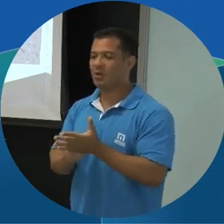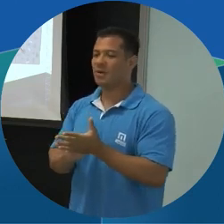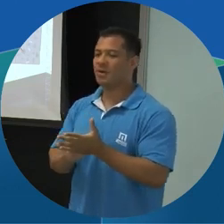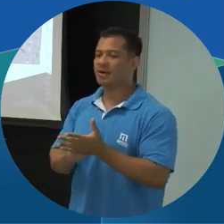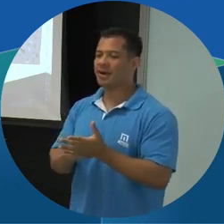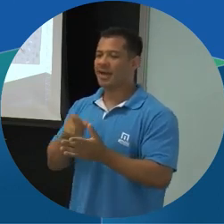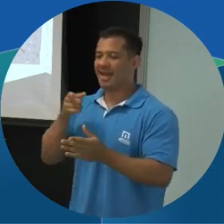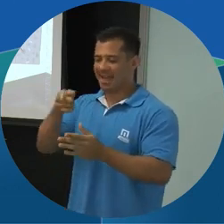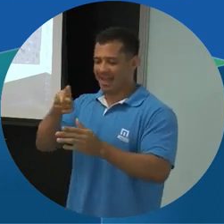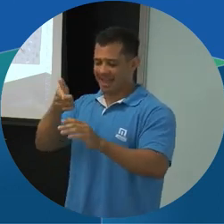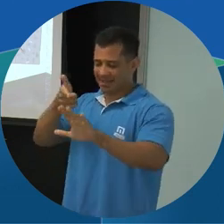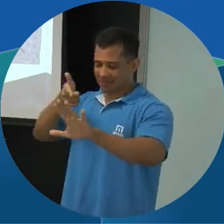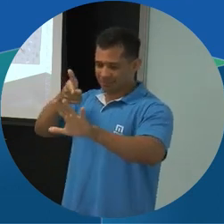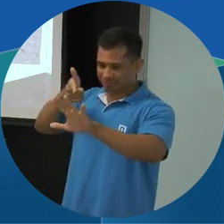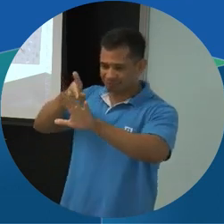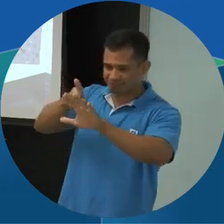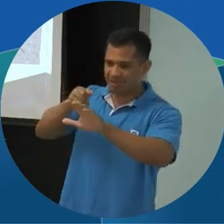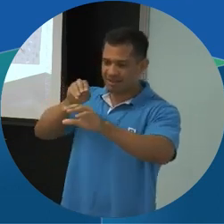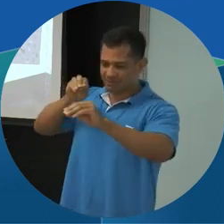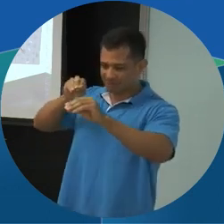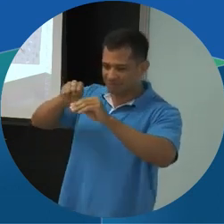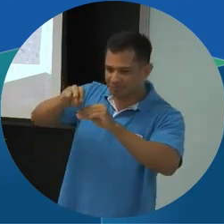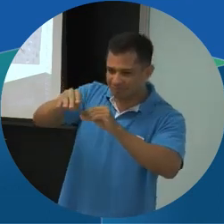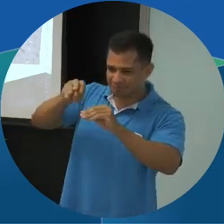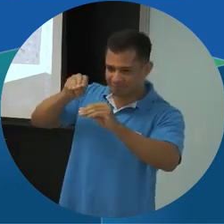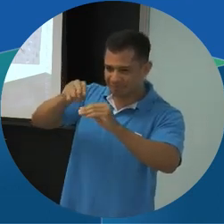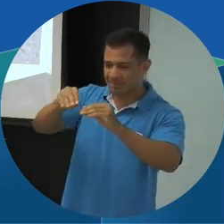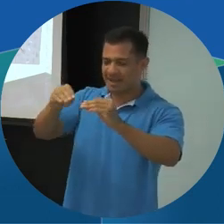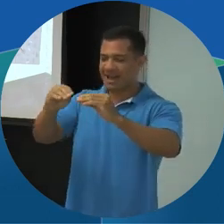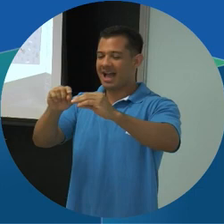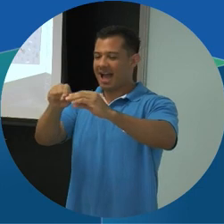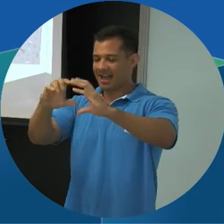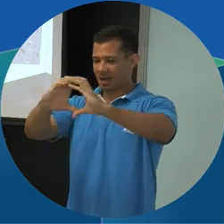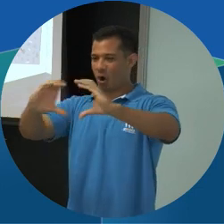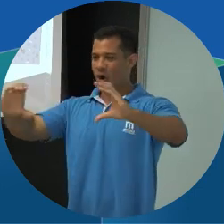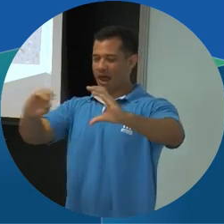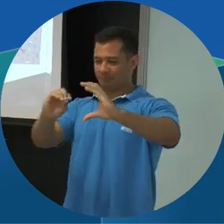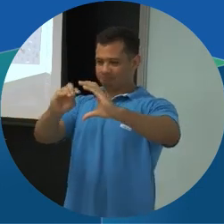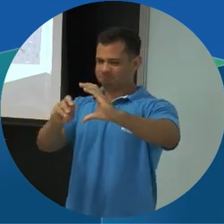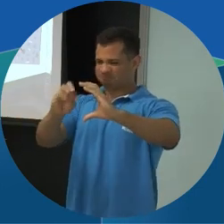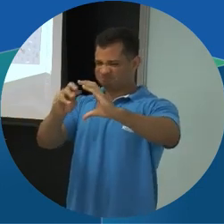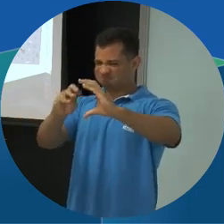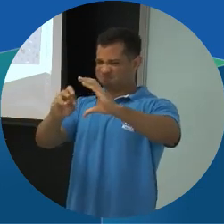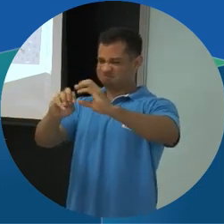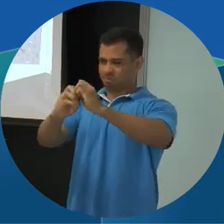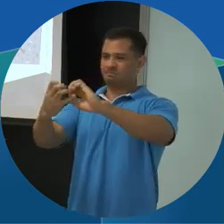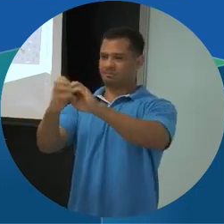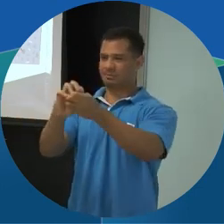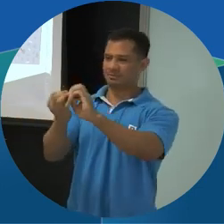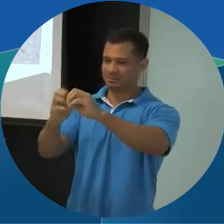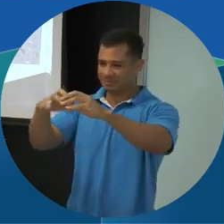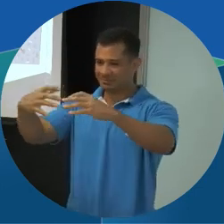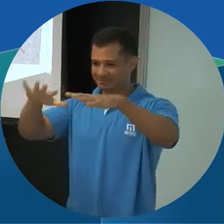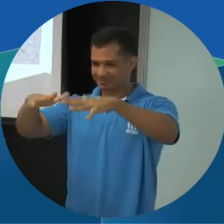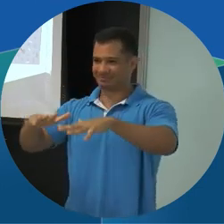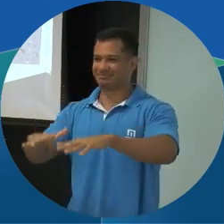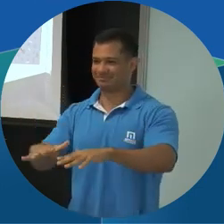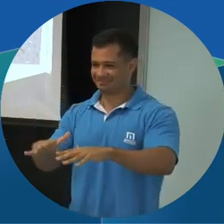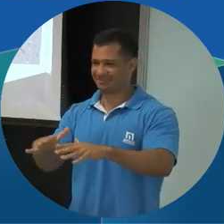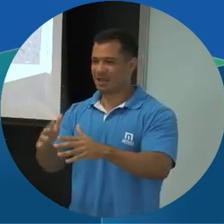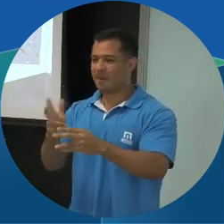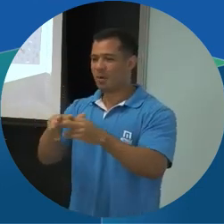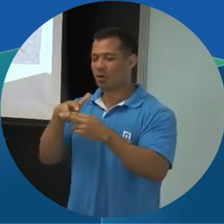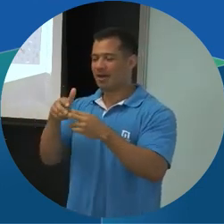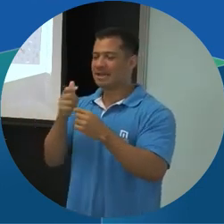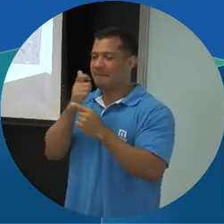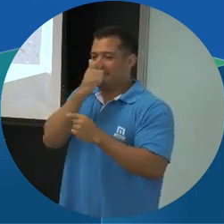geração de dessas tensões dentro da estrutura de concreto, tá? E a remoção é possível com a pressão do hidrojato